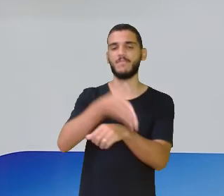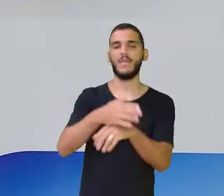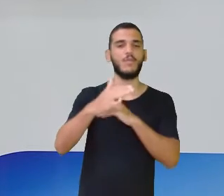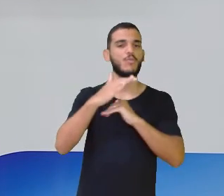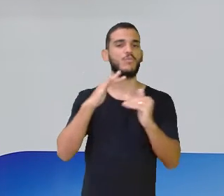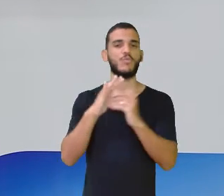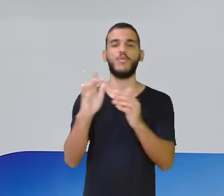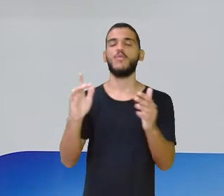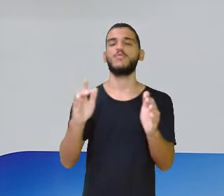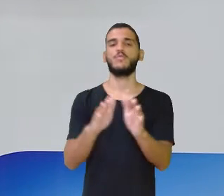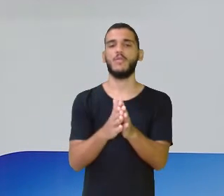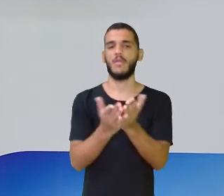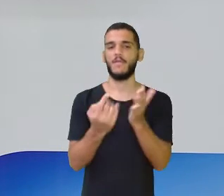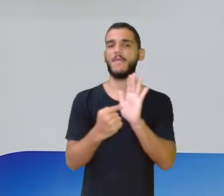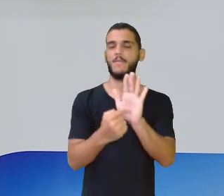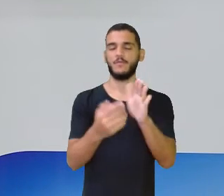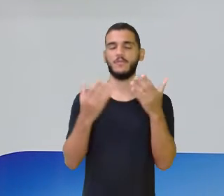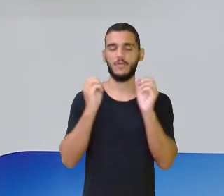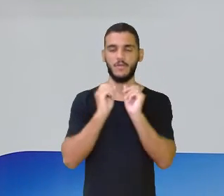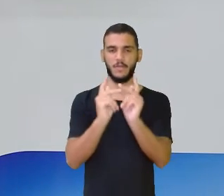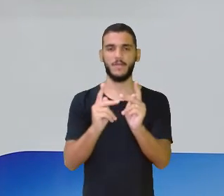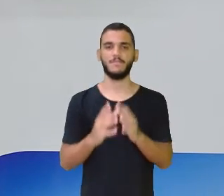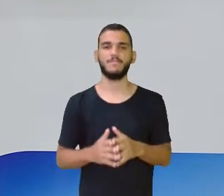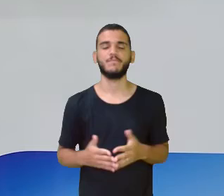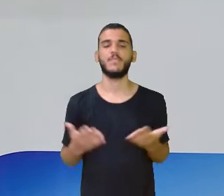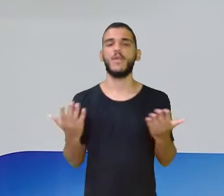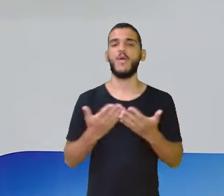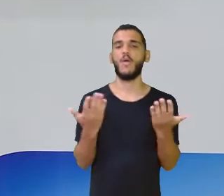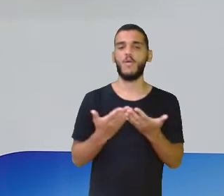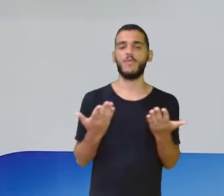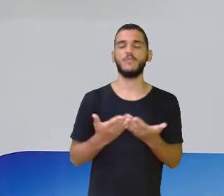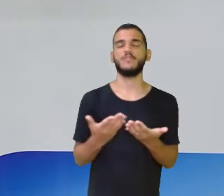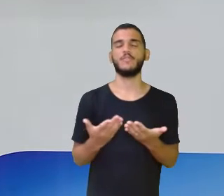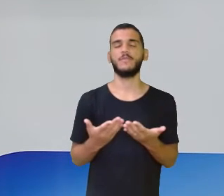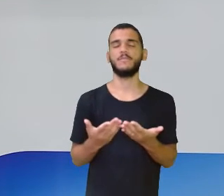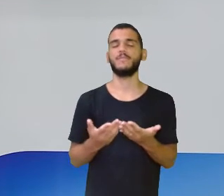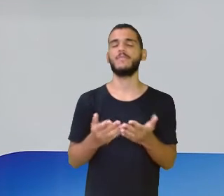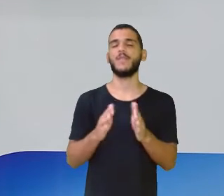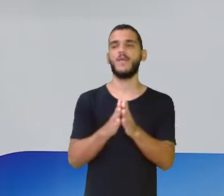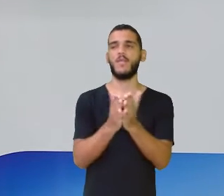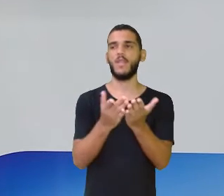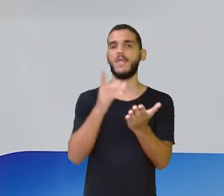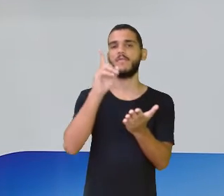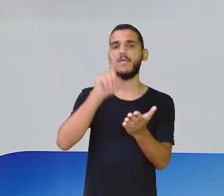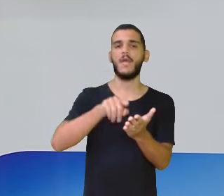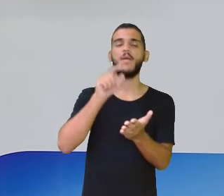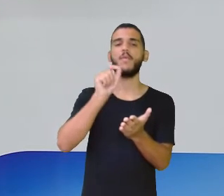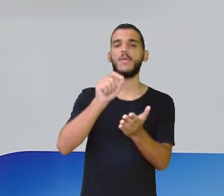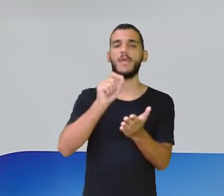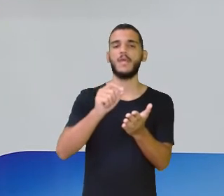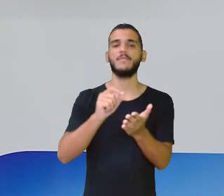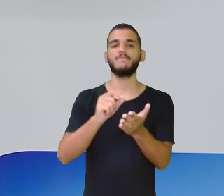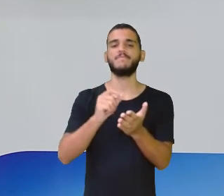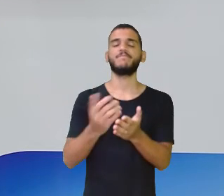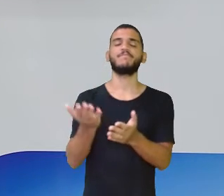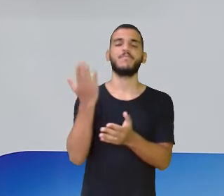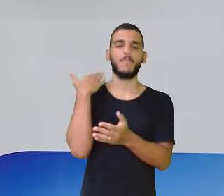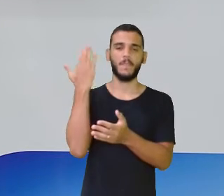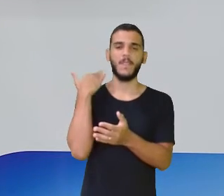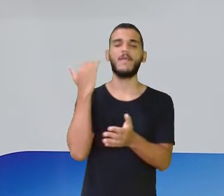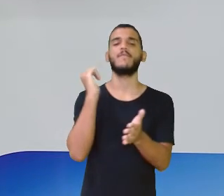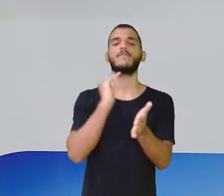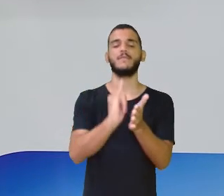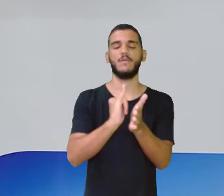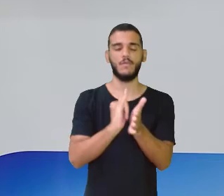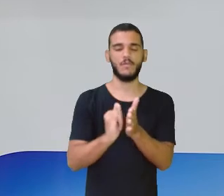mostra aqui e muitos mais. Esse de hoje Era Uma Vez um Conto. Eu gosto de colocar a capa, porque aí você identifica rapidinho lá